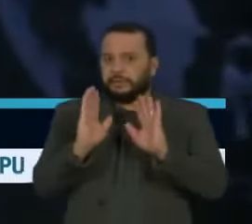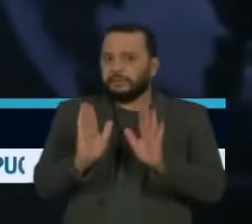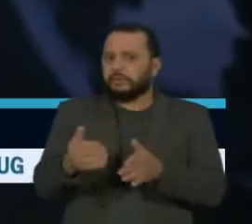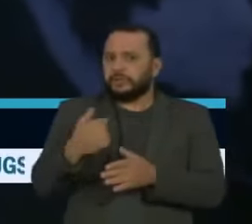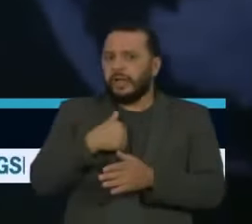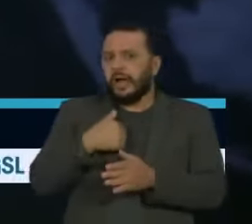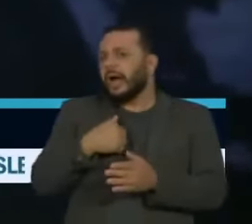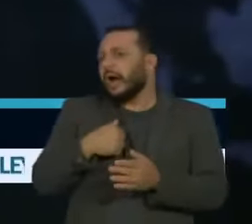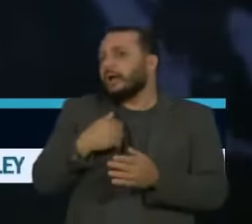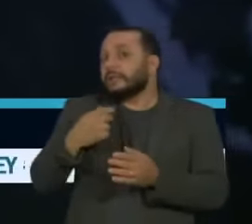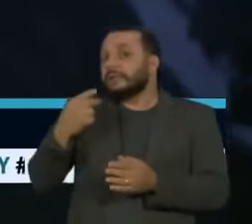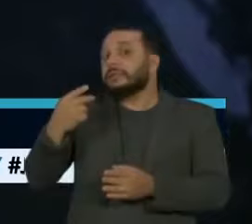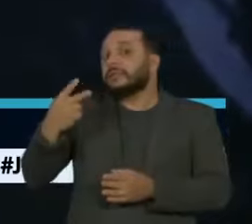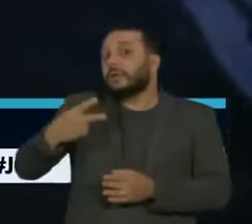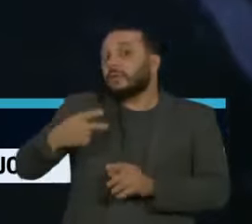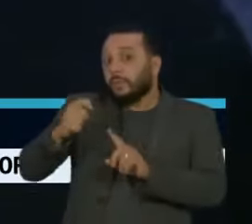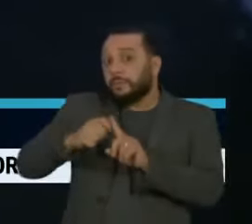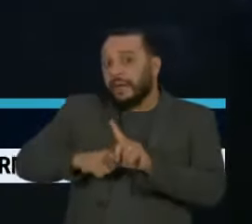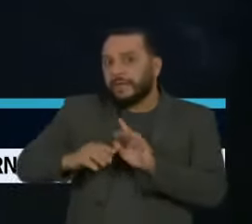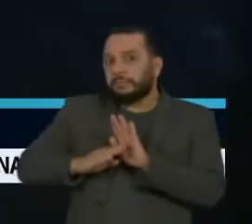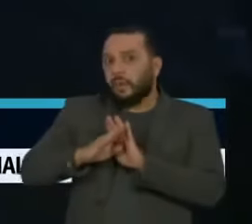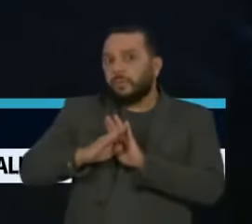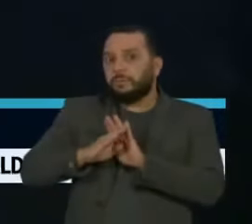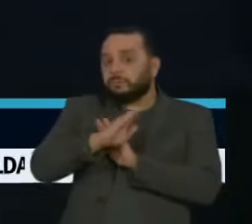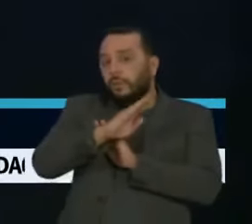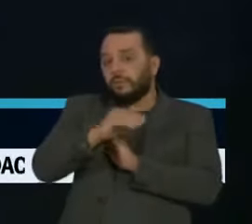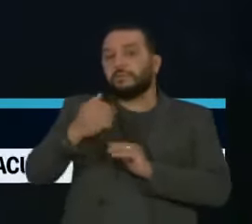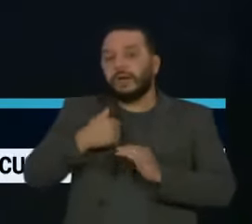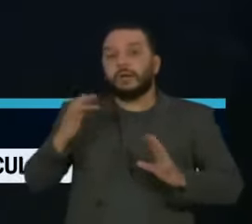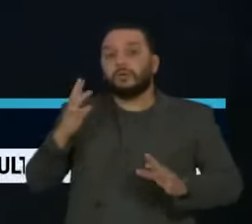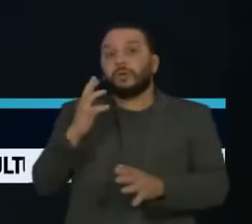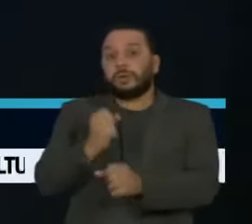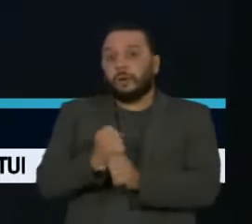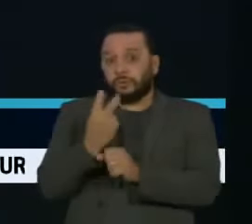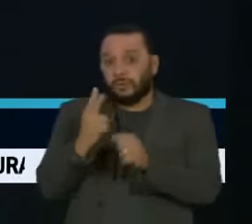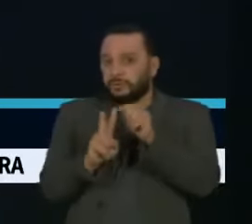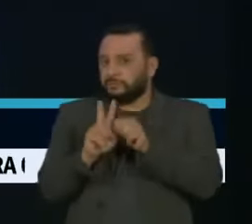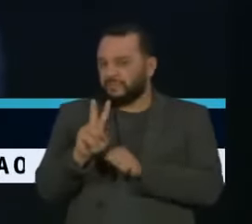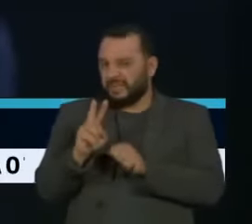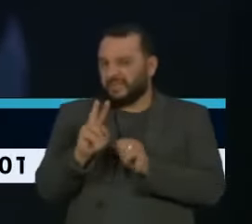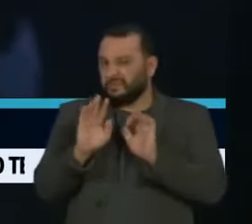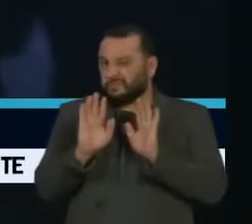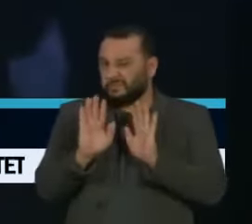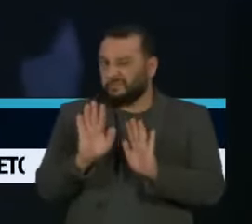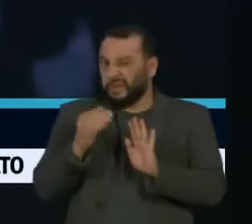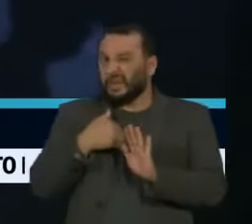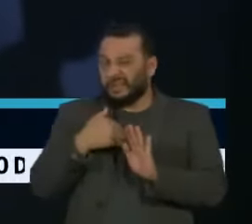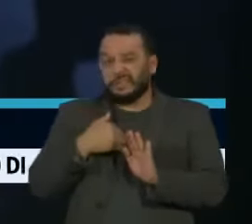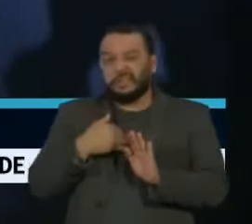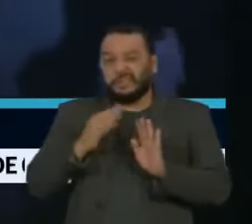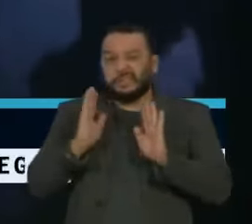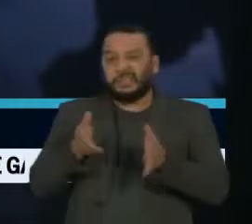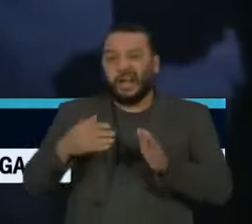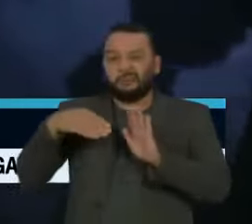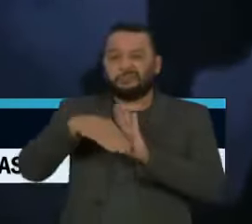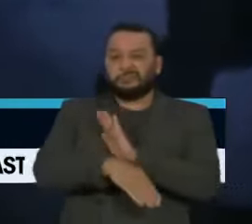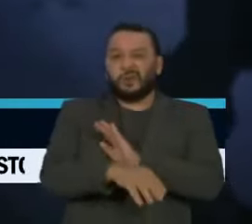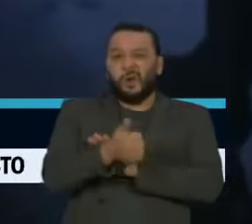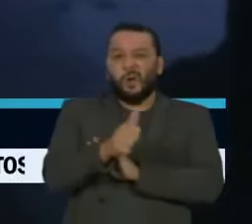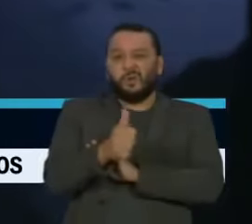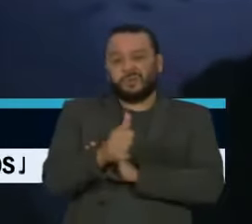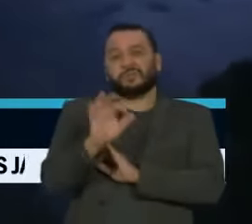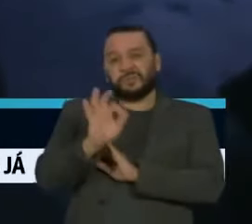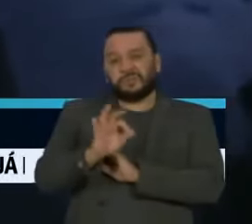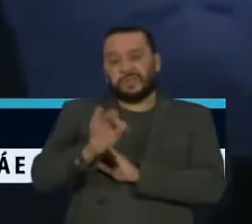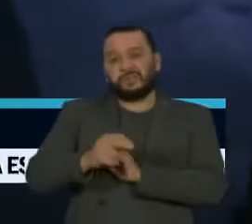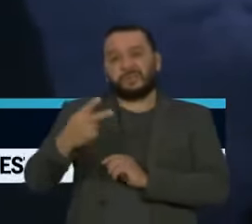de recuperação, mas a alta acumulada nesses 2 meses não foi suficiente para impedir o tombo de praticamente 11% no